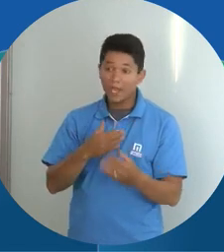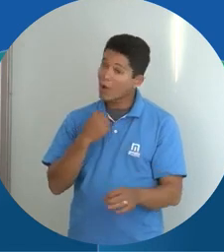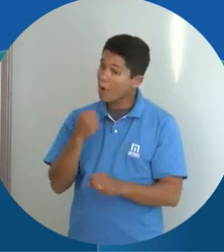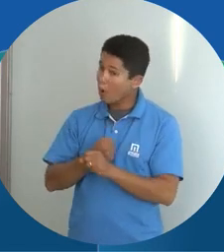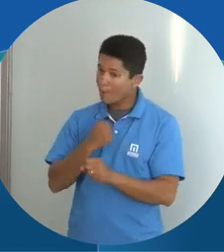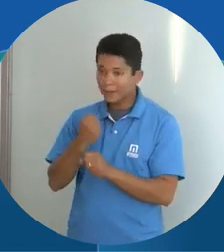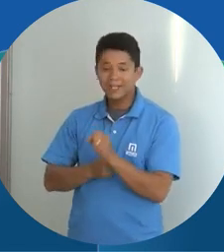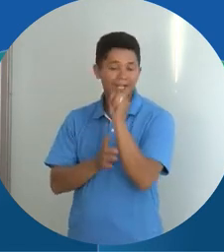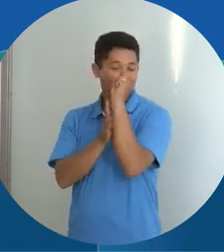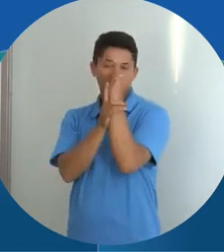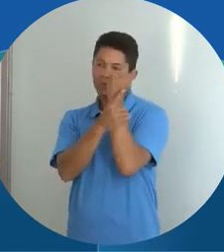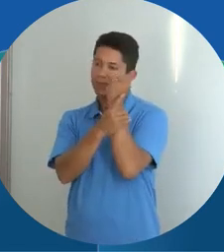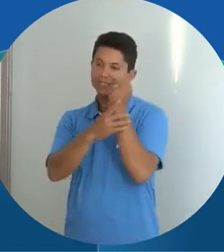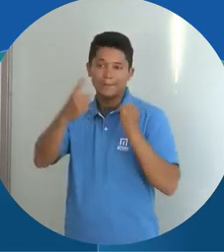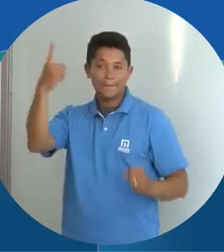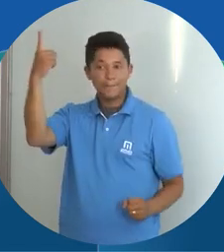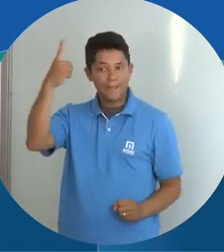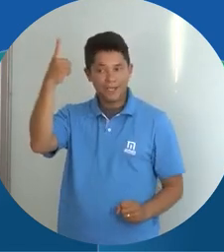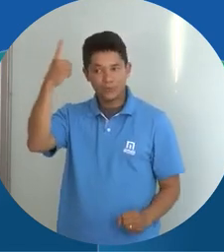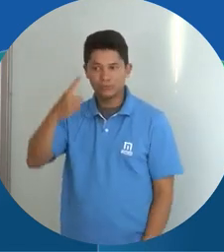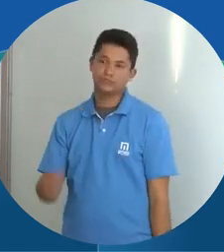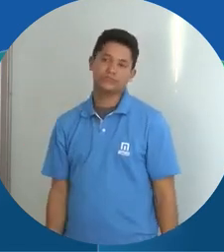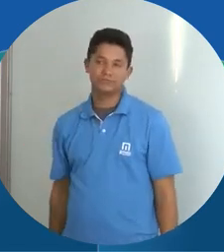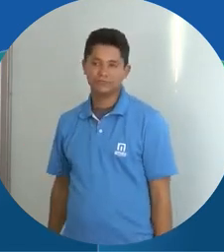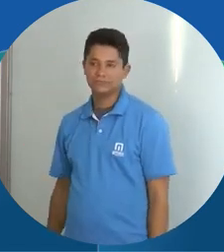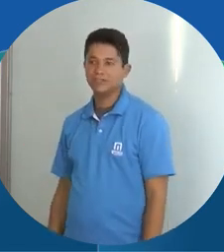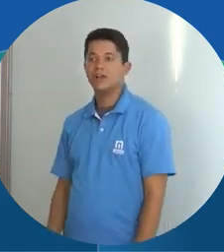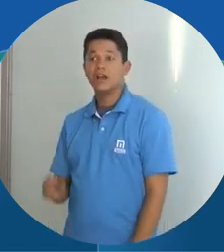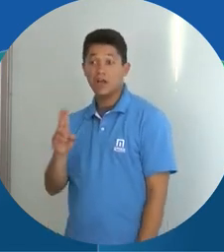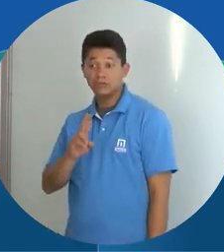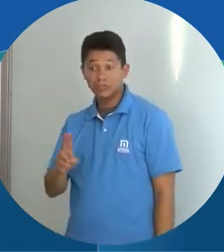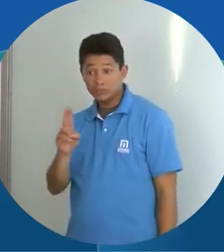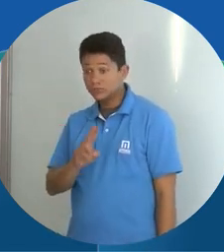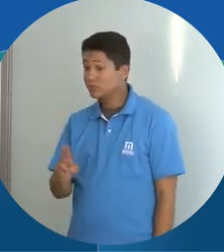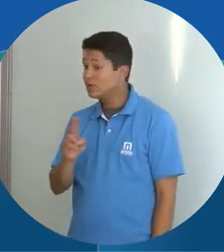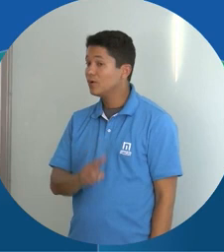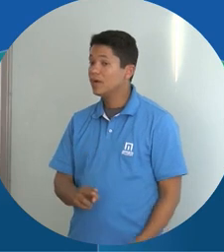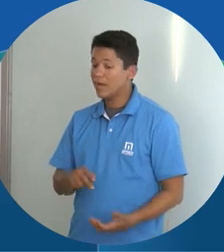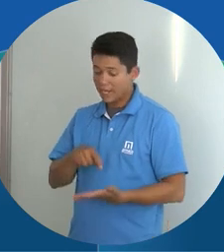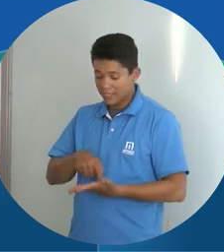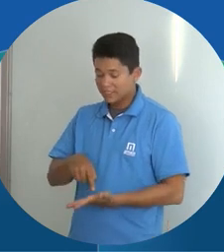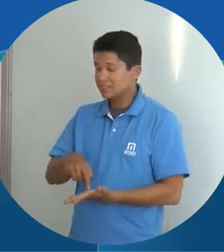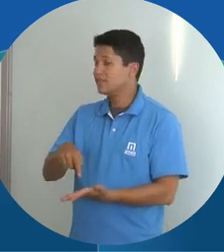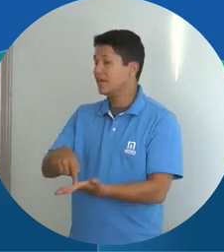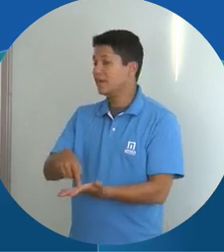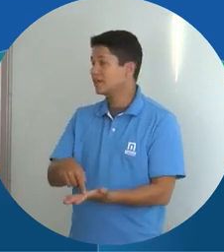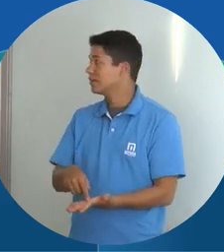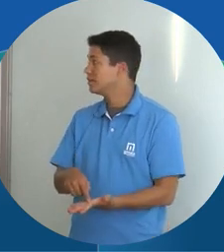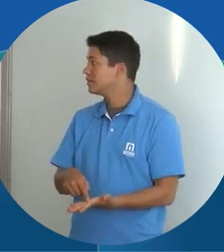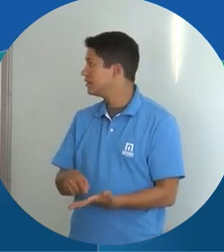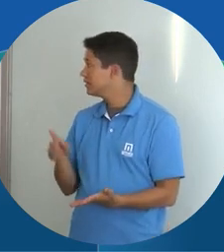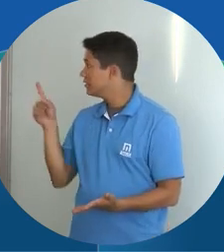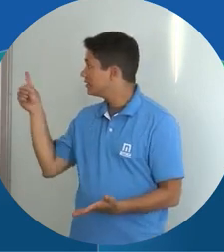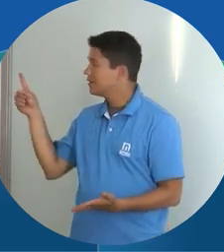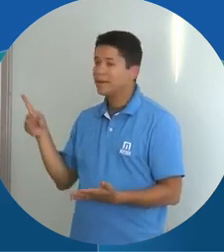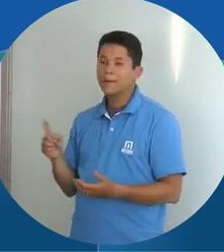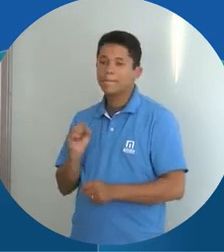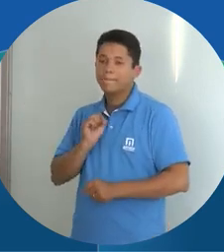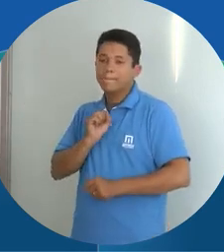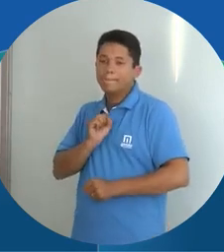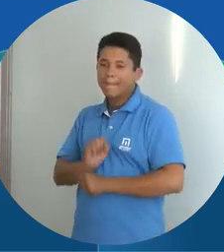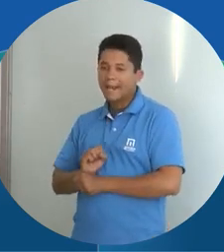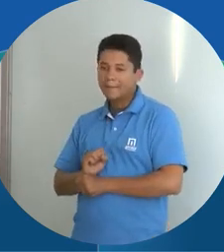questão da segurança em primeiro lugar, a gente utilizou a estaca como paramento para poder